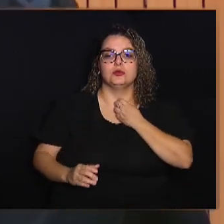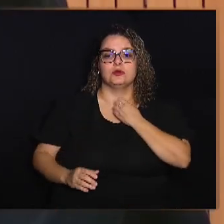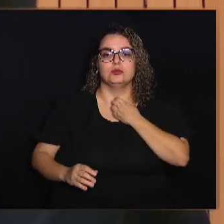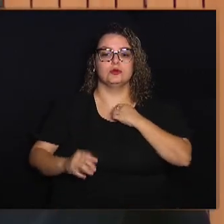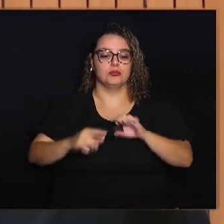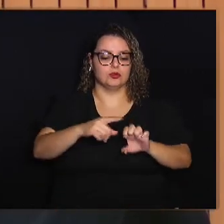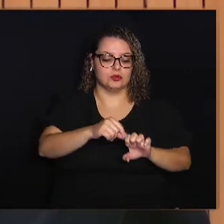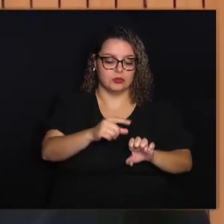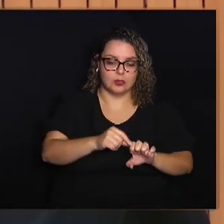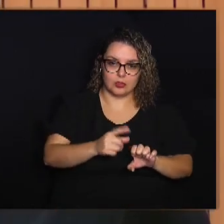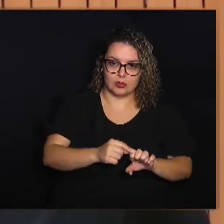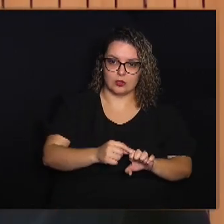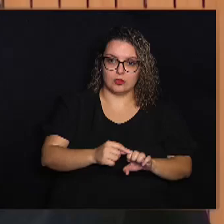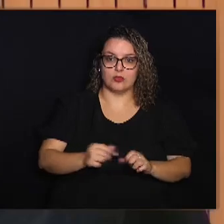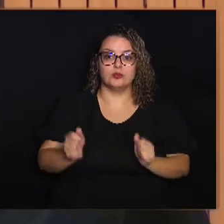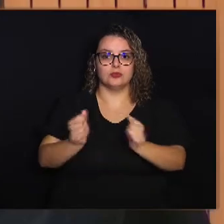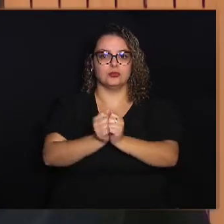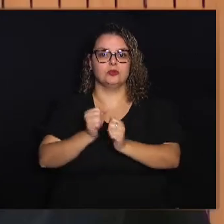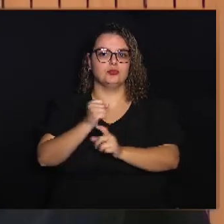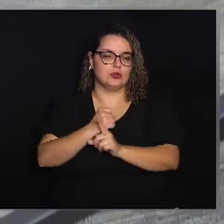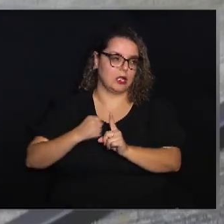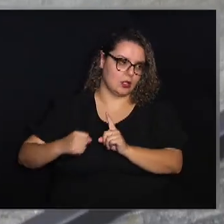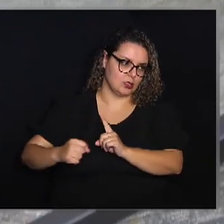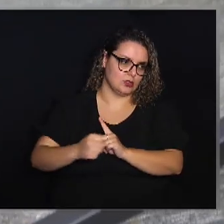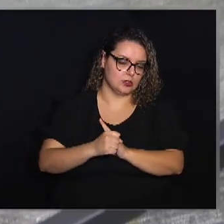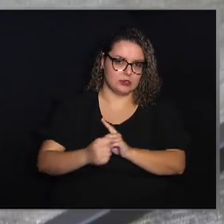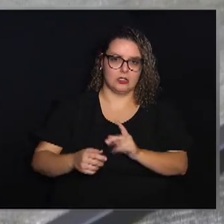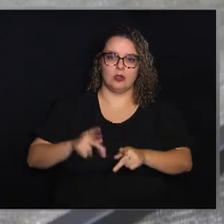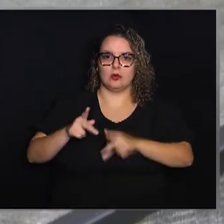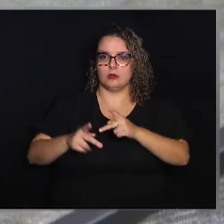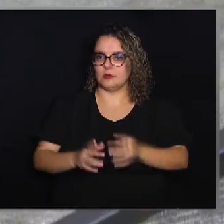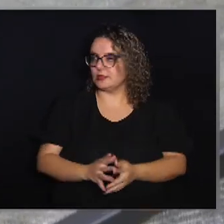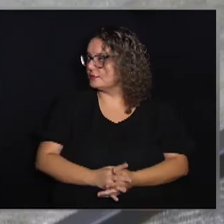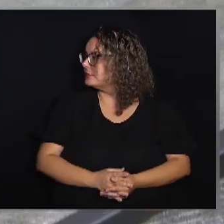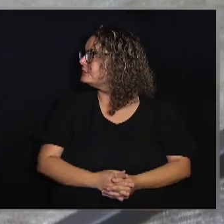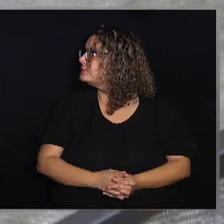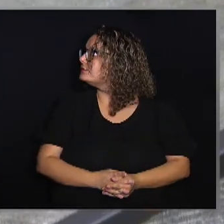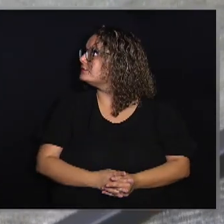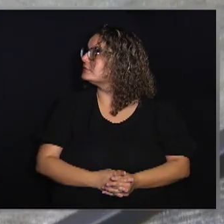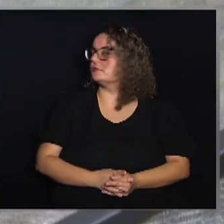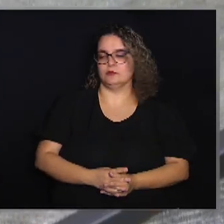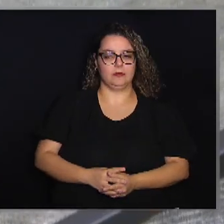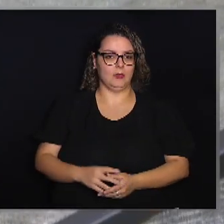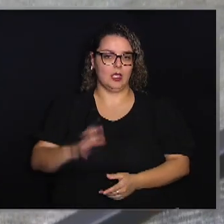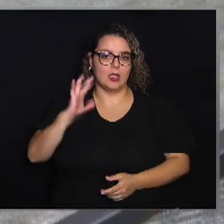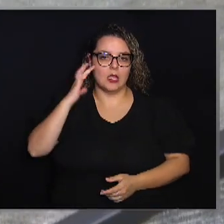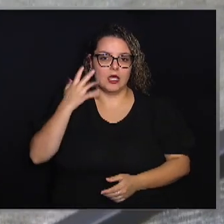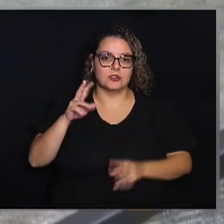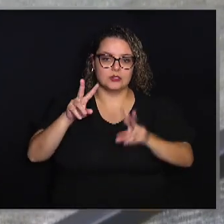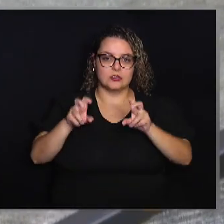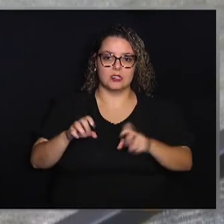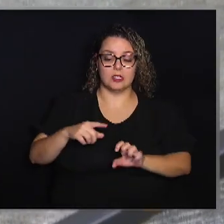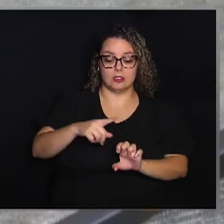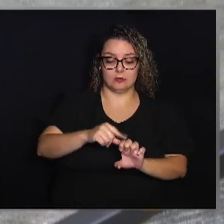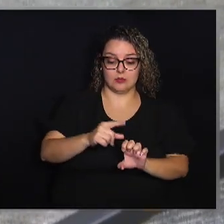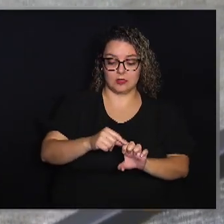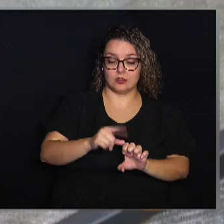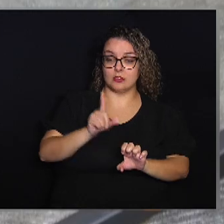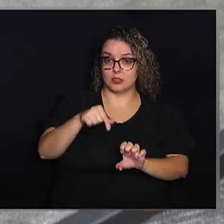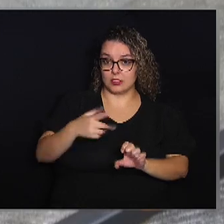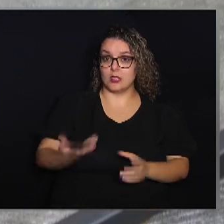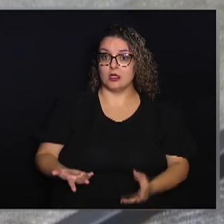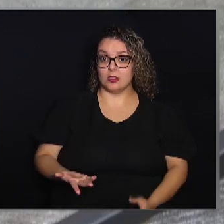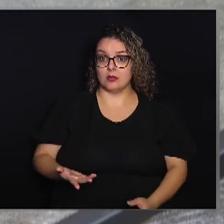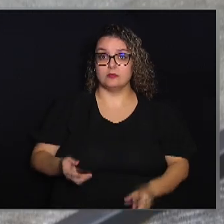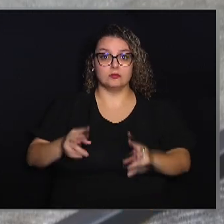empreendedor com a sociedade, com a população. Eu acho que a temática empreendedorismo é uma temática que